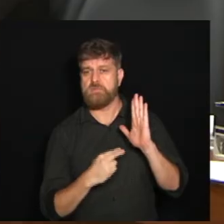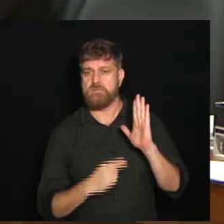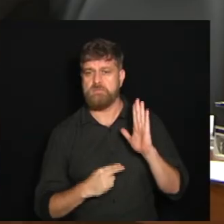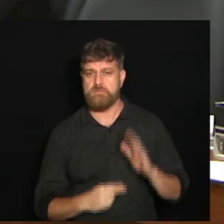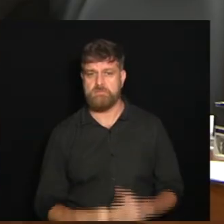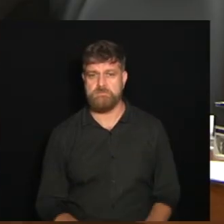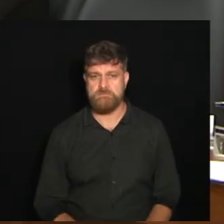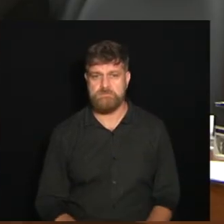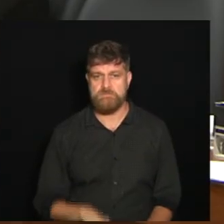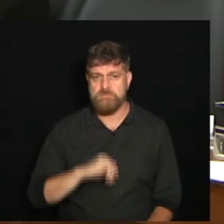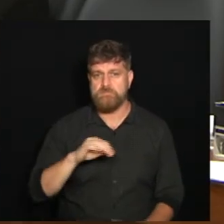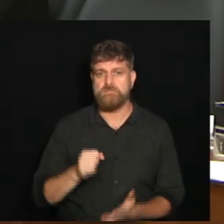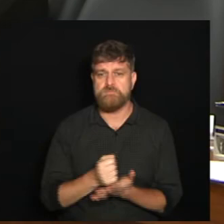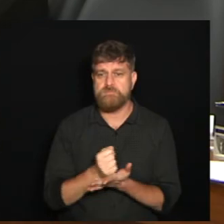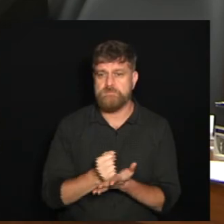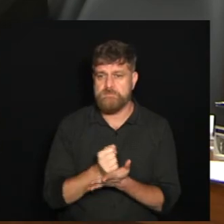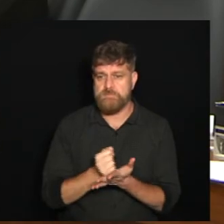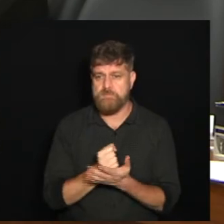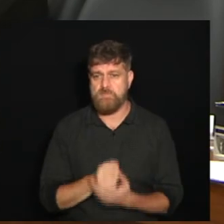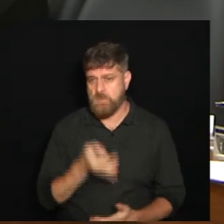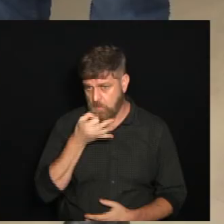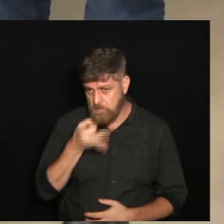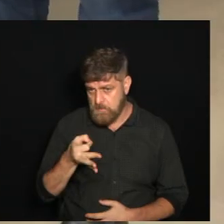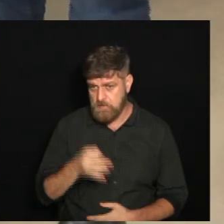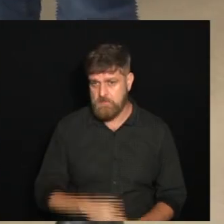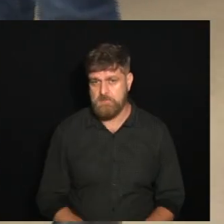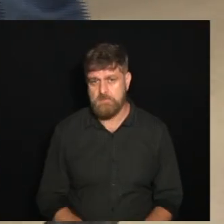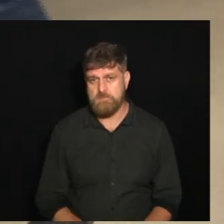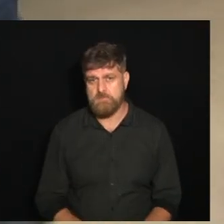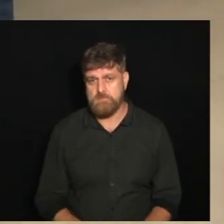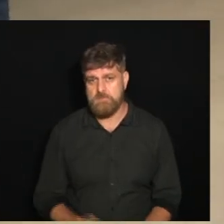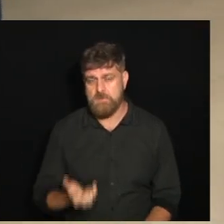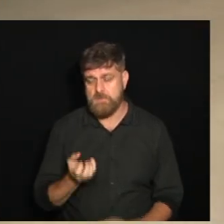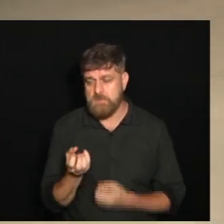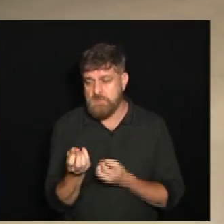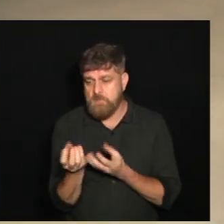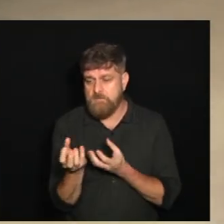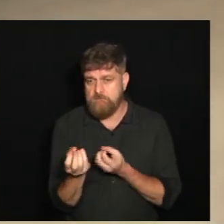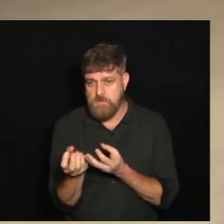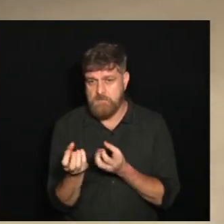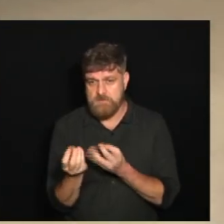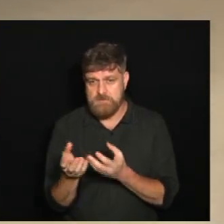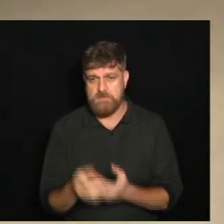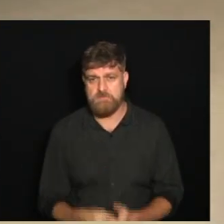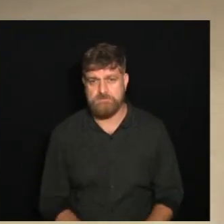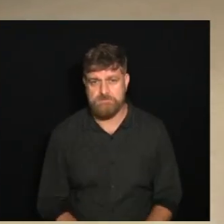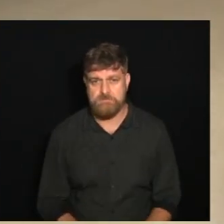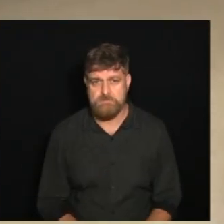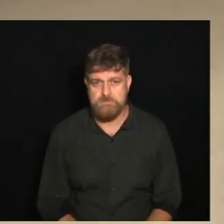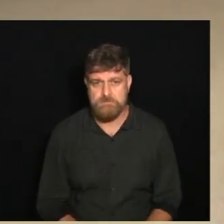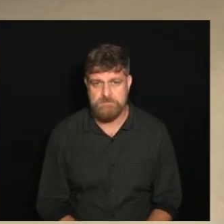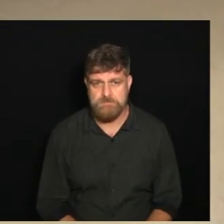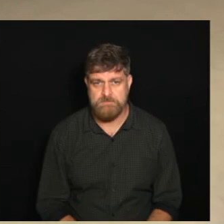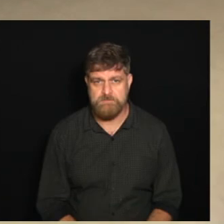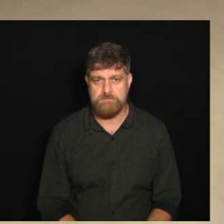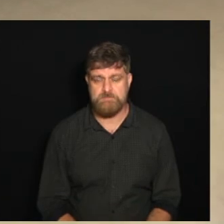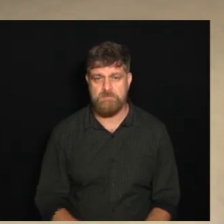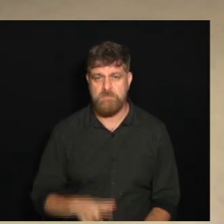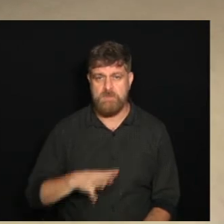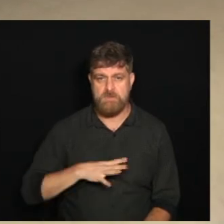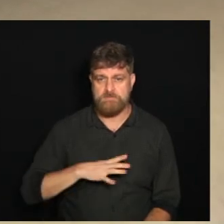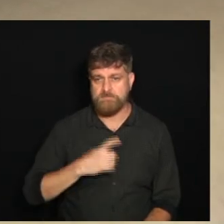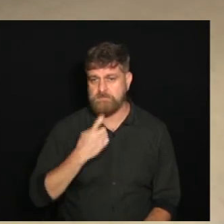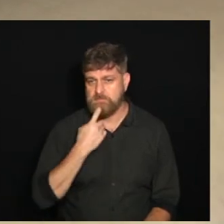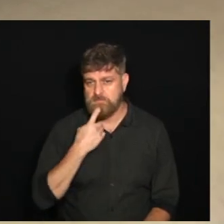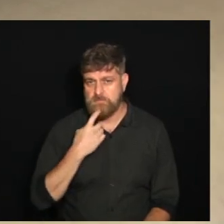vereador Jorge da Farmácia. Senhor presidente, é questão só de informações aí pela nossa cidade de Campinas aqui.